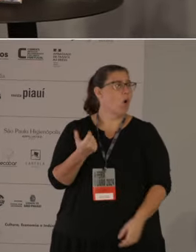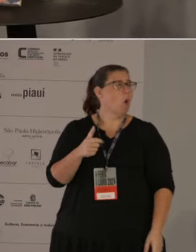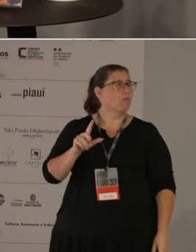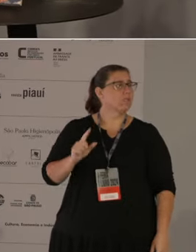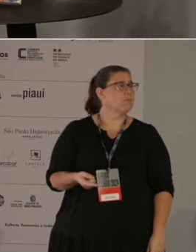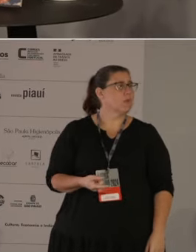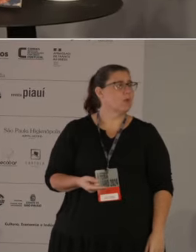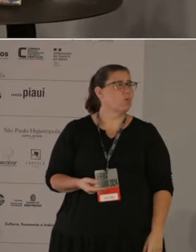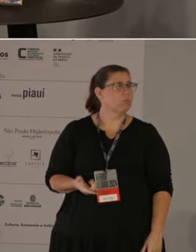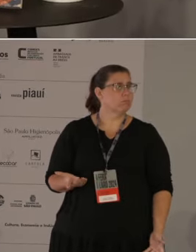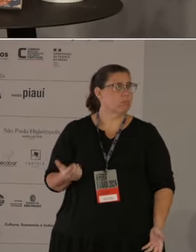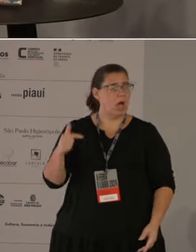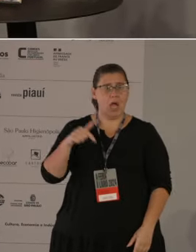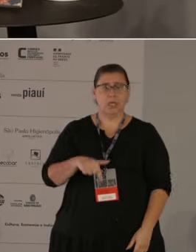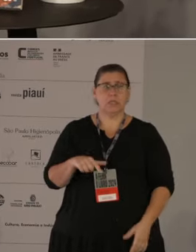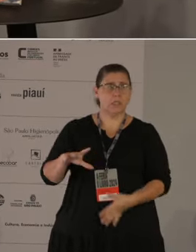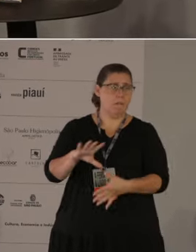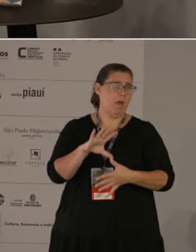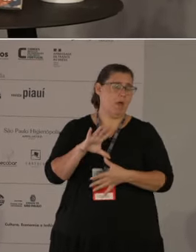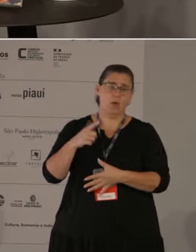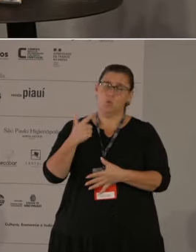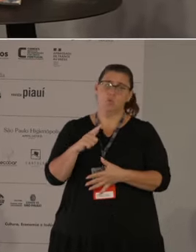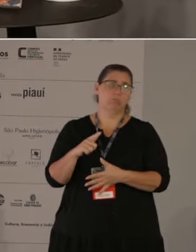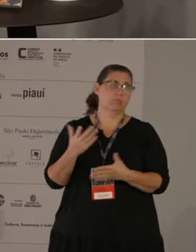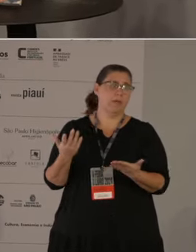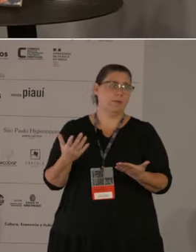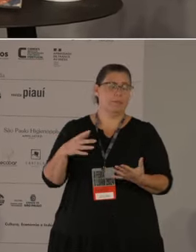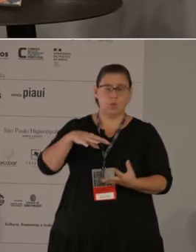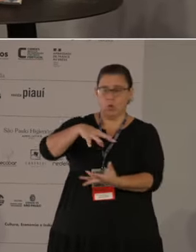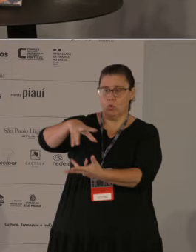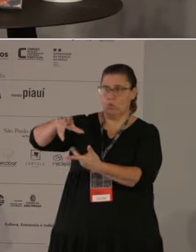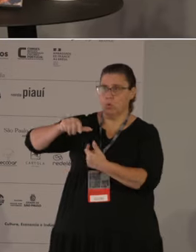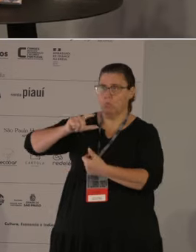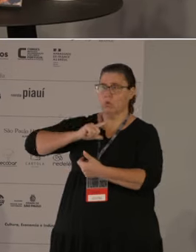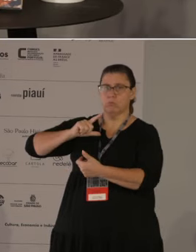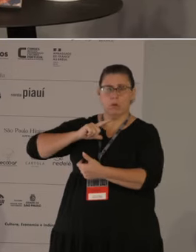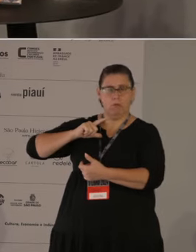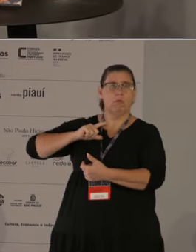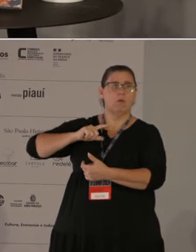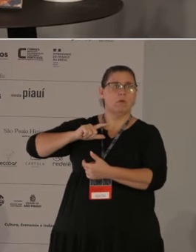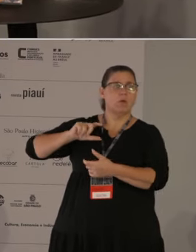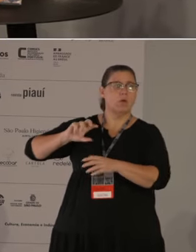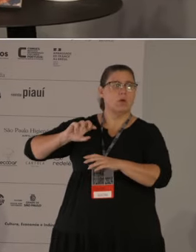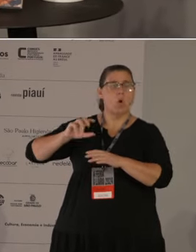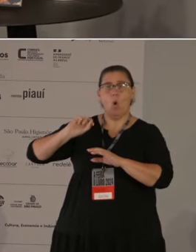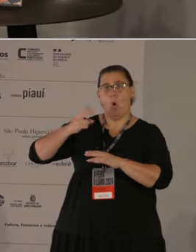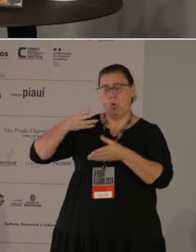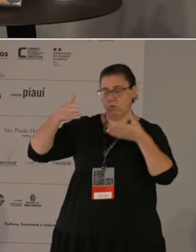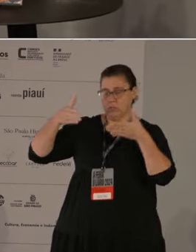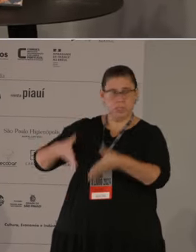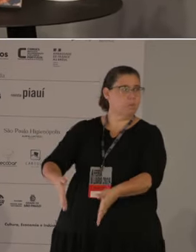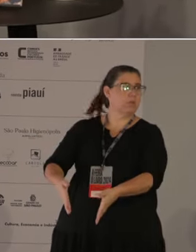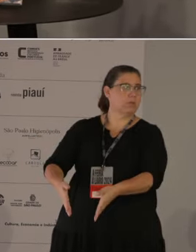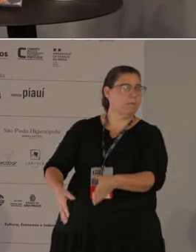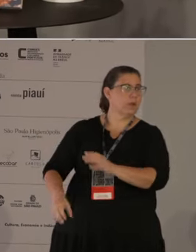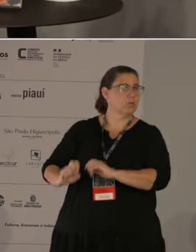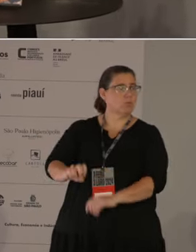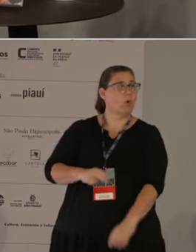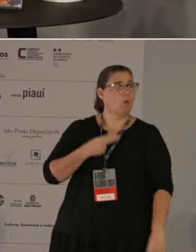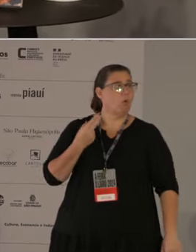sei lá, 11 mil e poucos anos aqui nas Américas. E no resto do mundo, onde tinha gente, a gente vai encontrar ou sepultamentos deliberados ou,